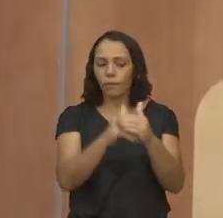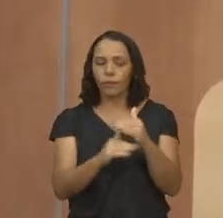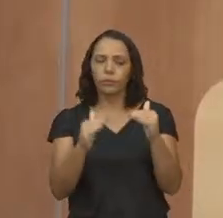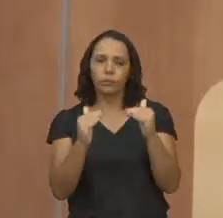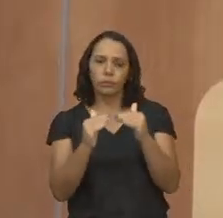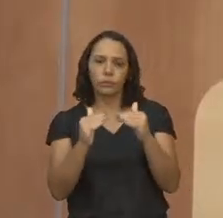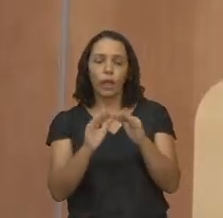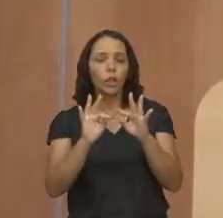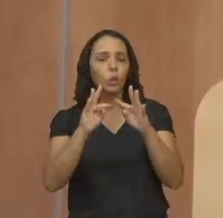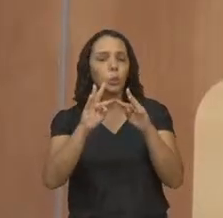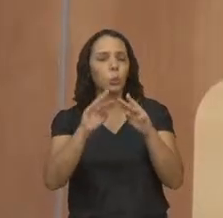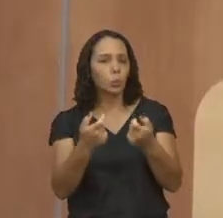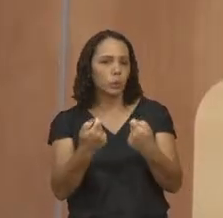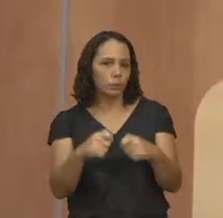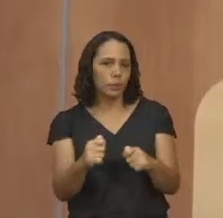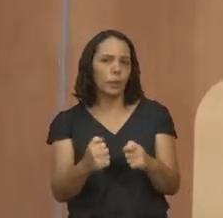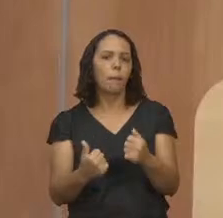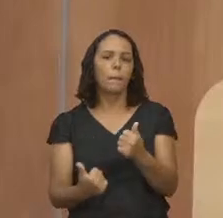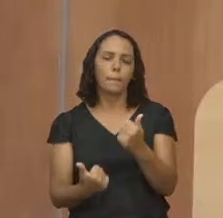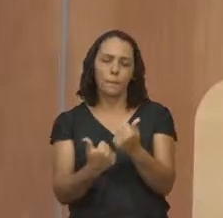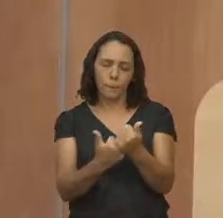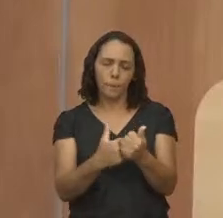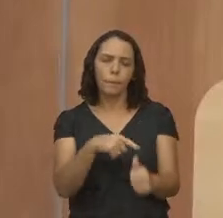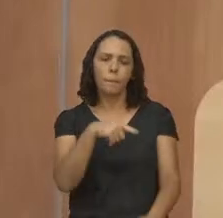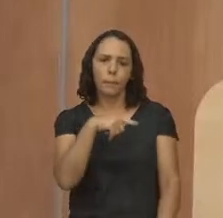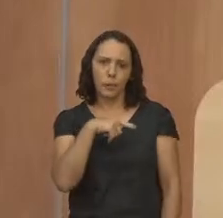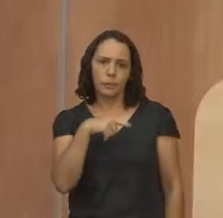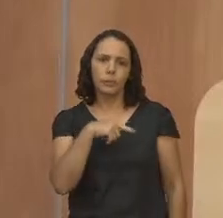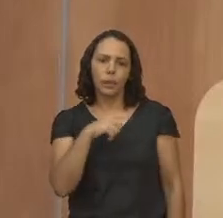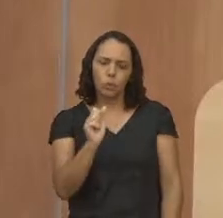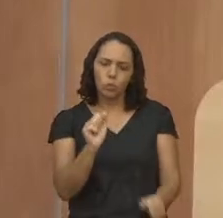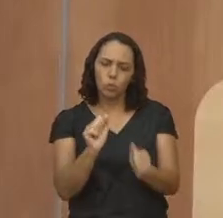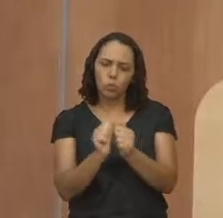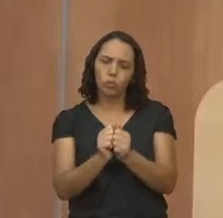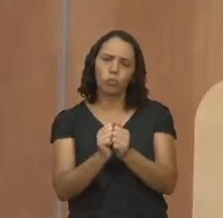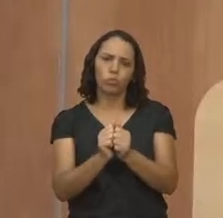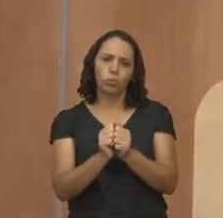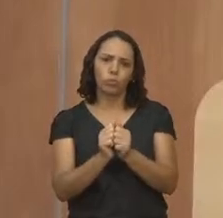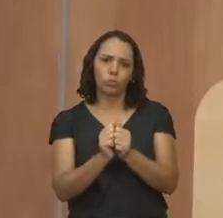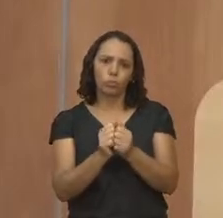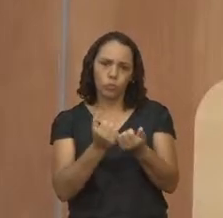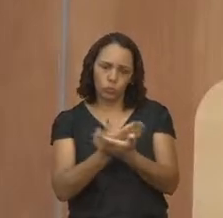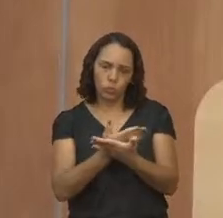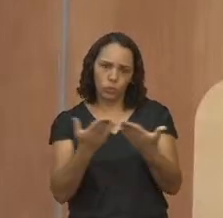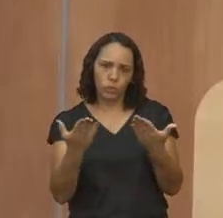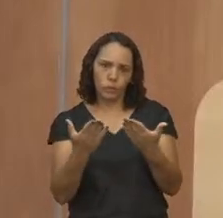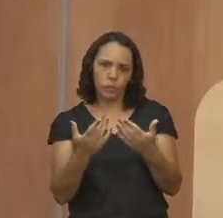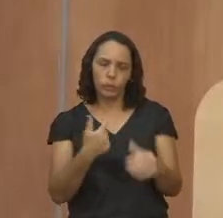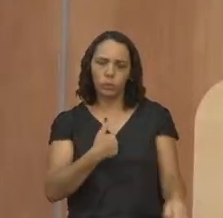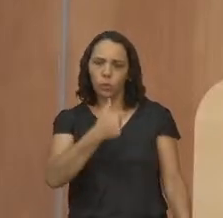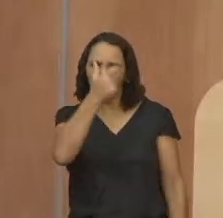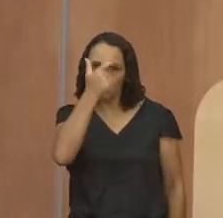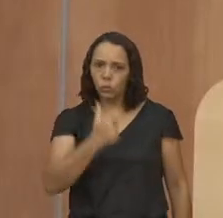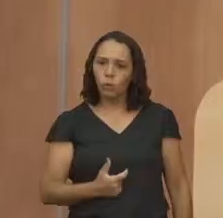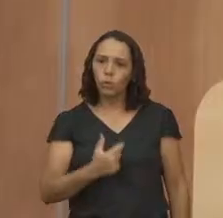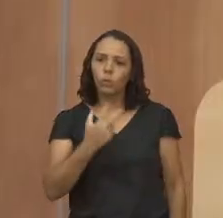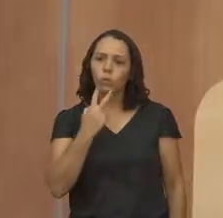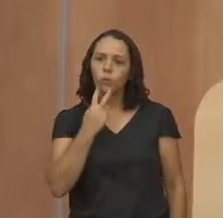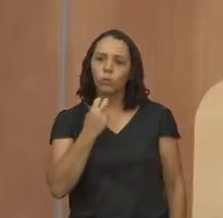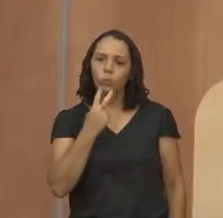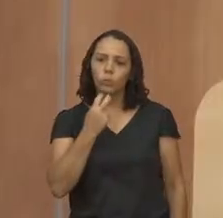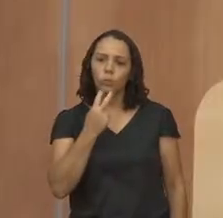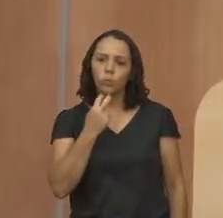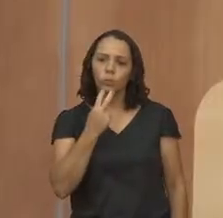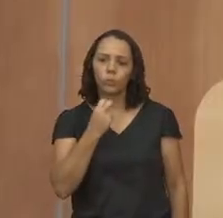com vocês para compartilhar as dores de perca dos seus filhos. Quem fala aqui é o vereador Valmir do Parque